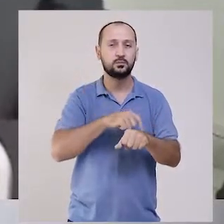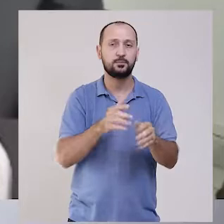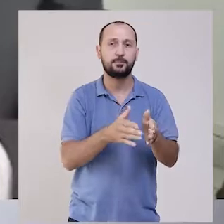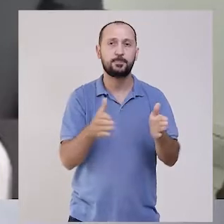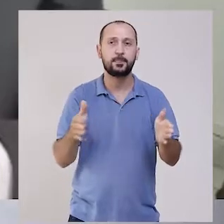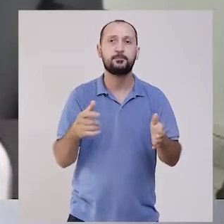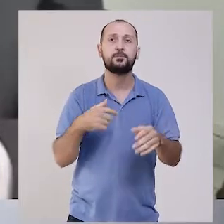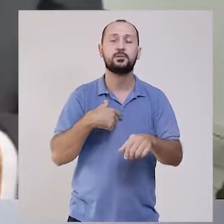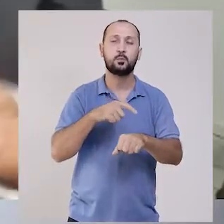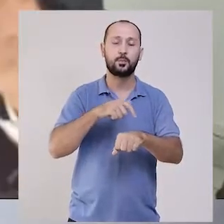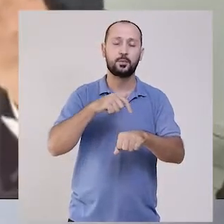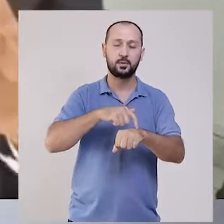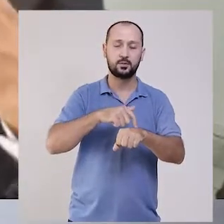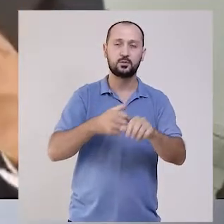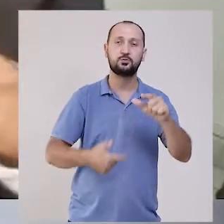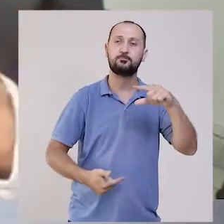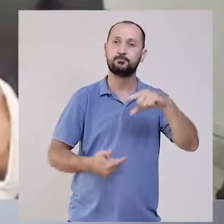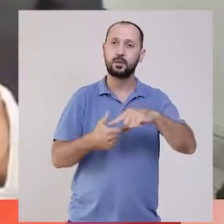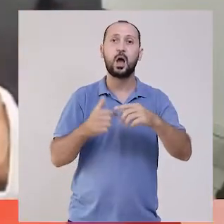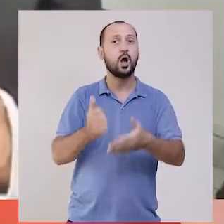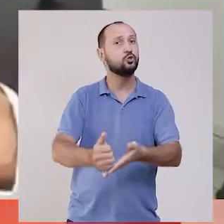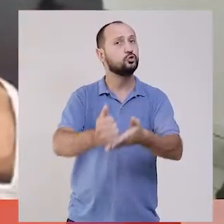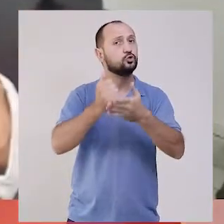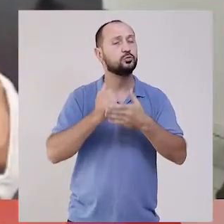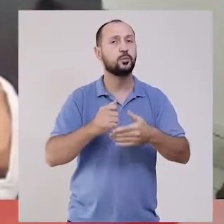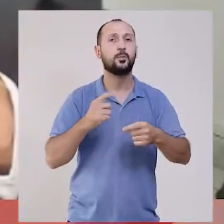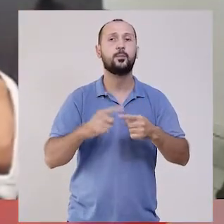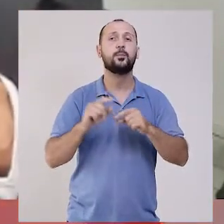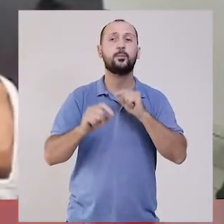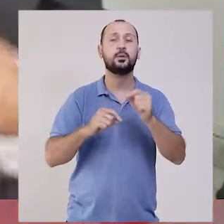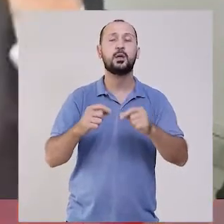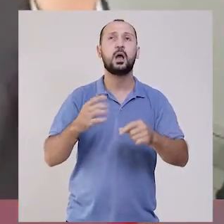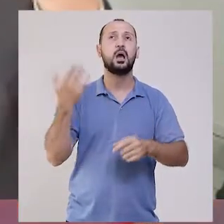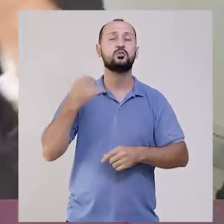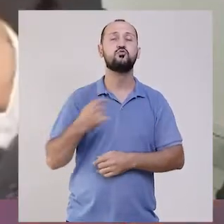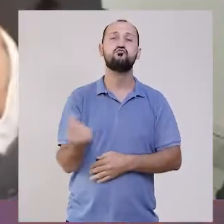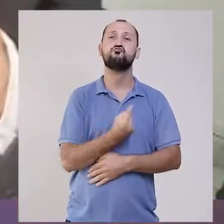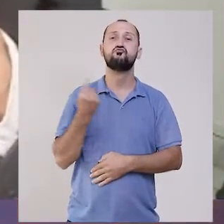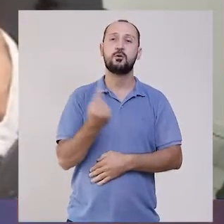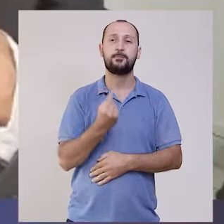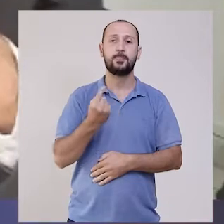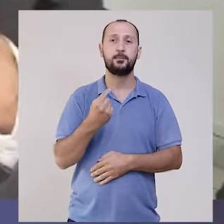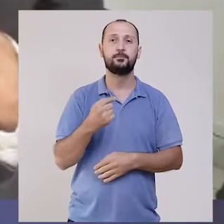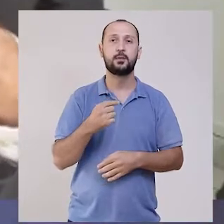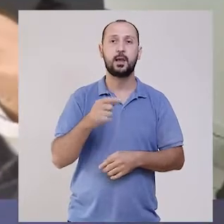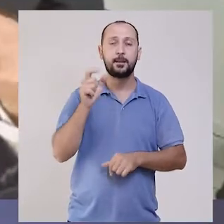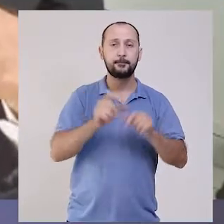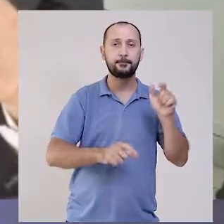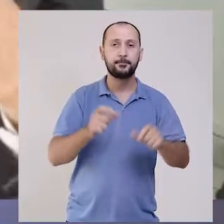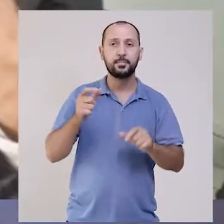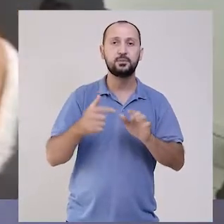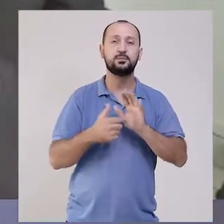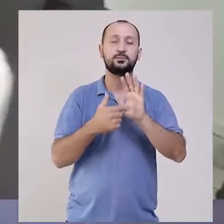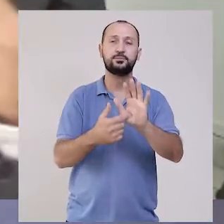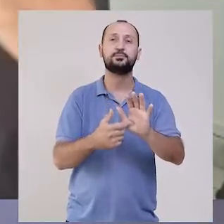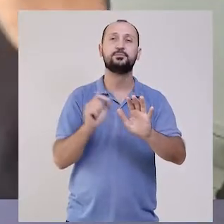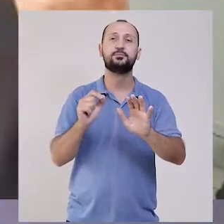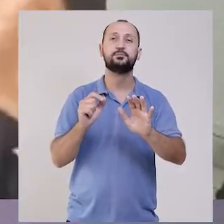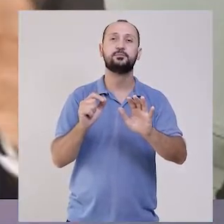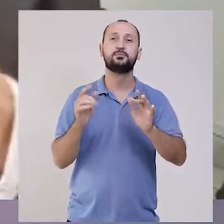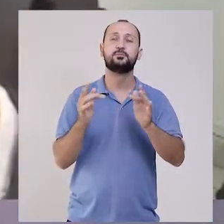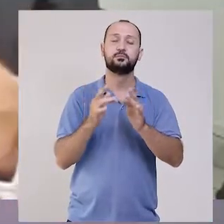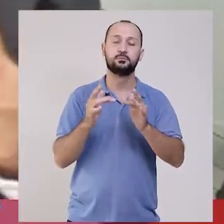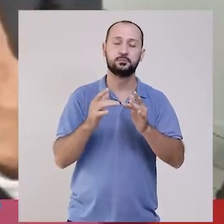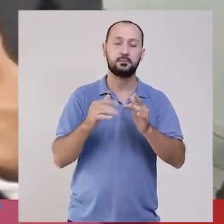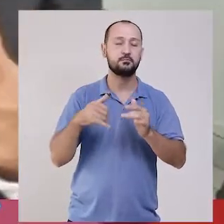época de recolhimento ajudou bastante, quebrou a solidão. As pessoas se envolviam